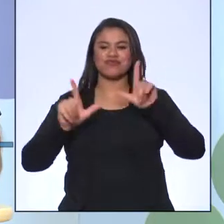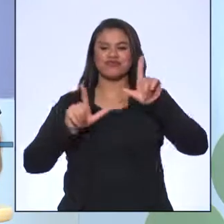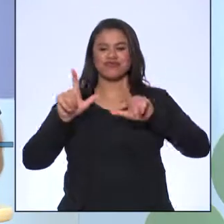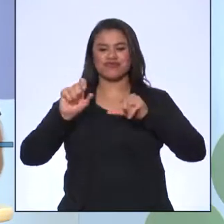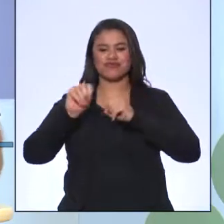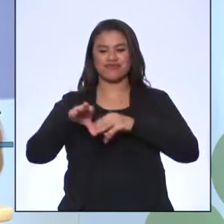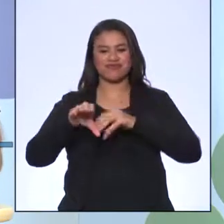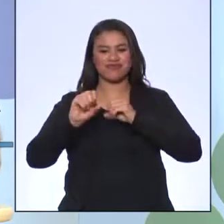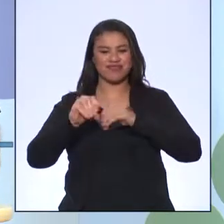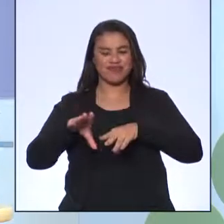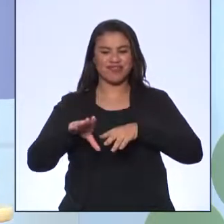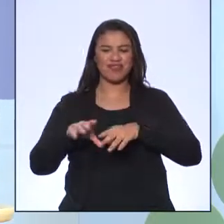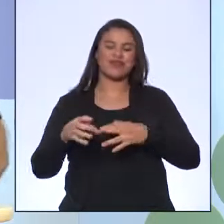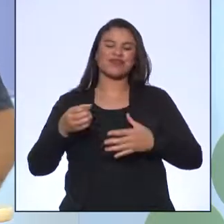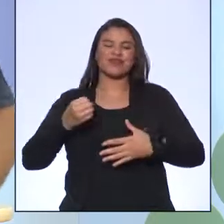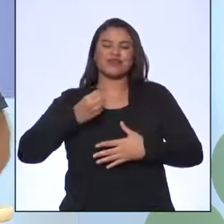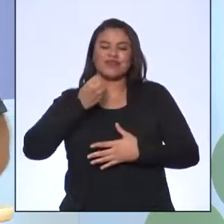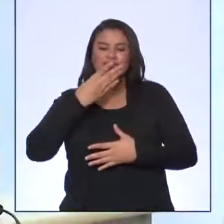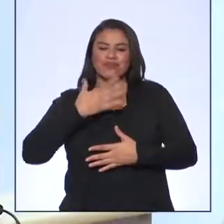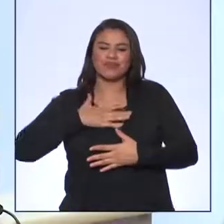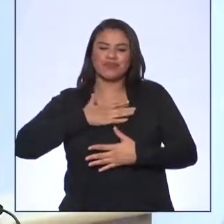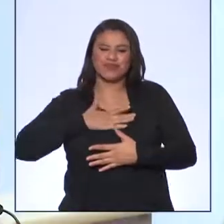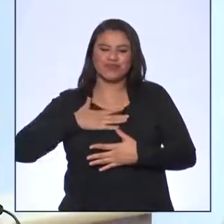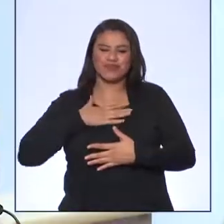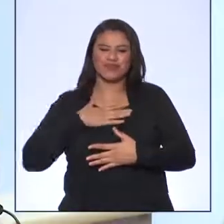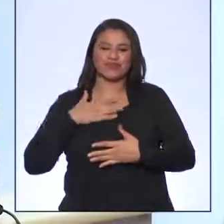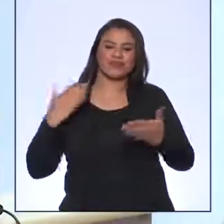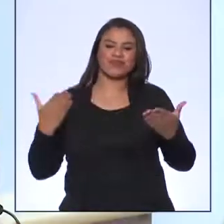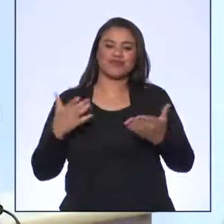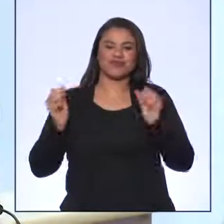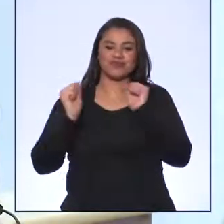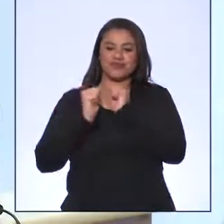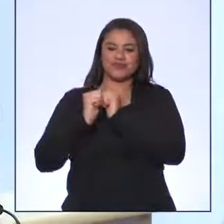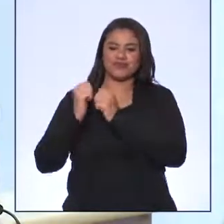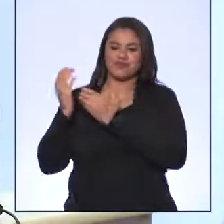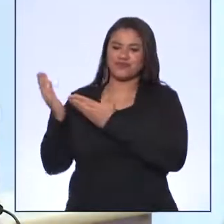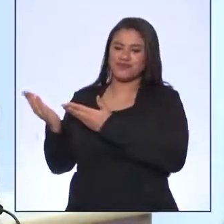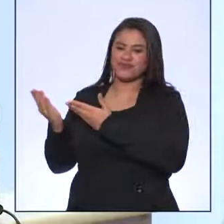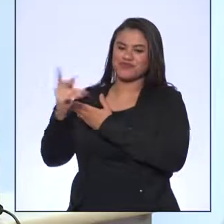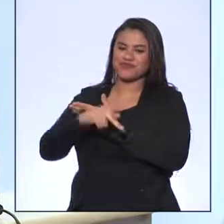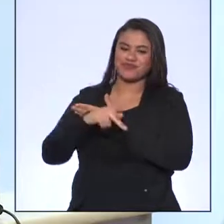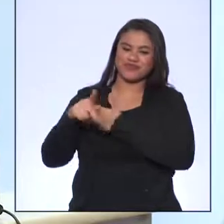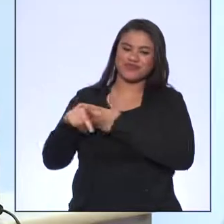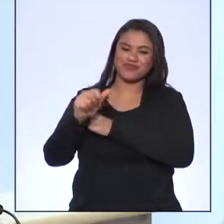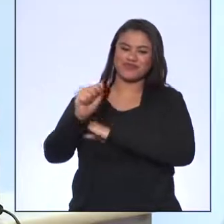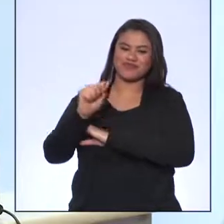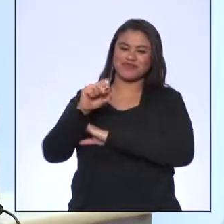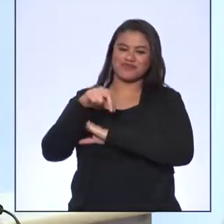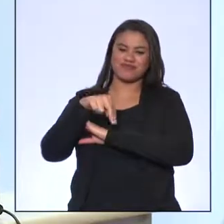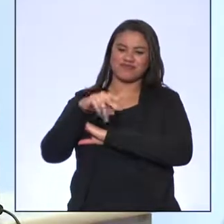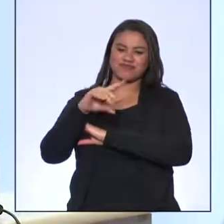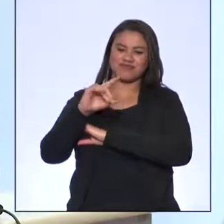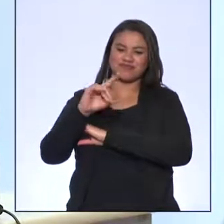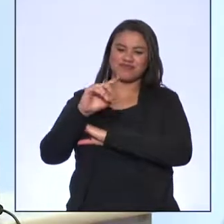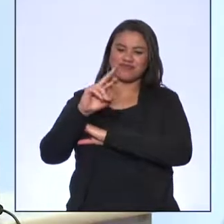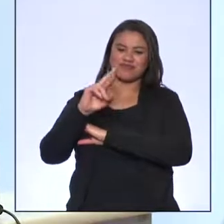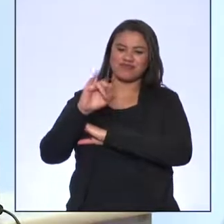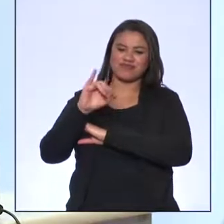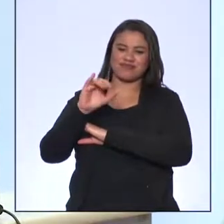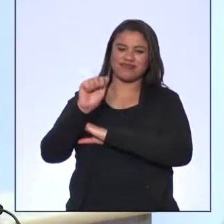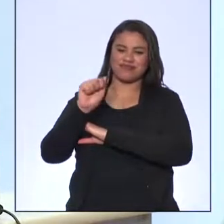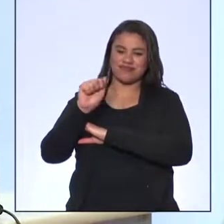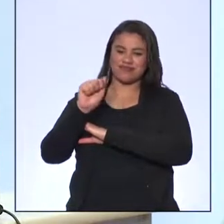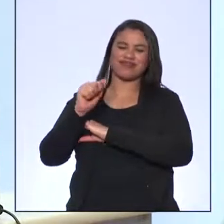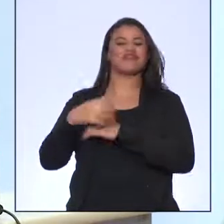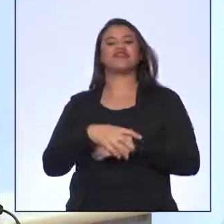vocês. Junto comigo está a professora Andréia. Tudo bem, professora Andréia? Oi, professor Antônio, bom dia, tudo bem? Bom dia a todos os